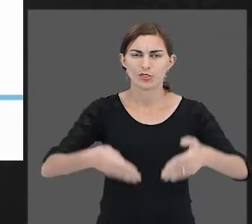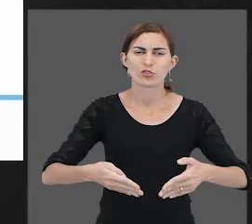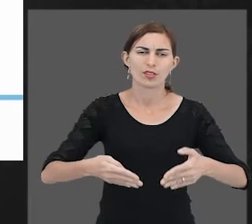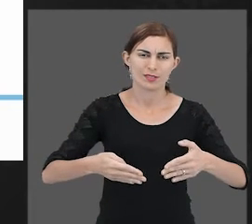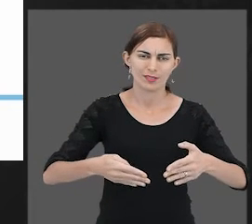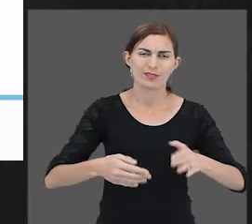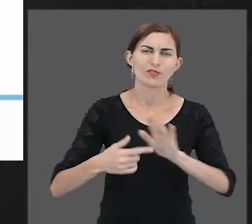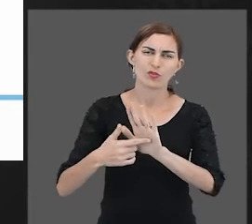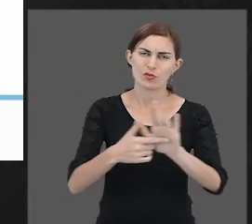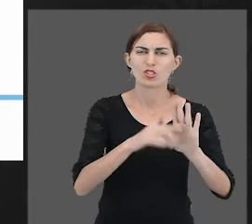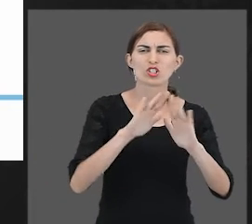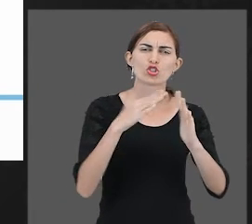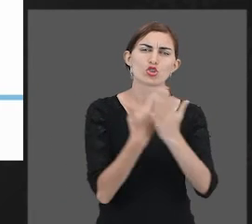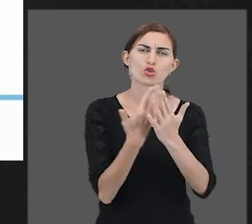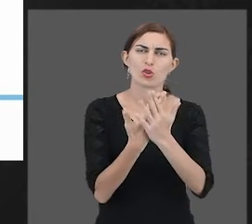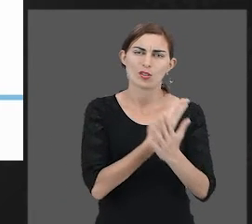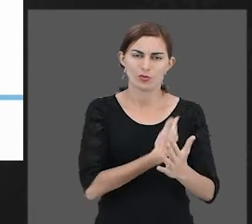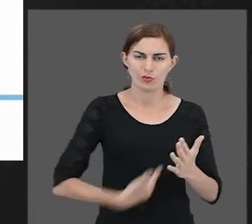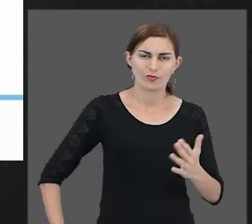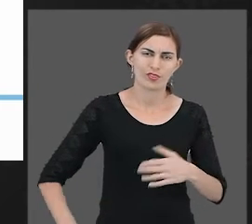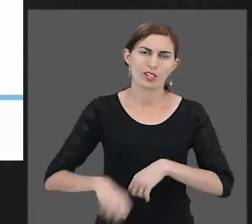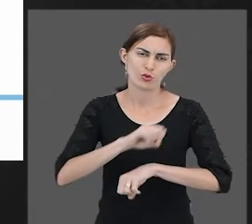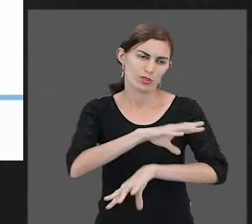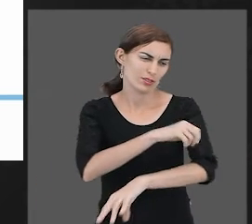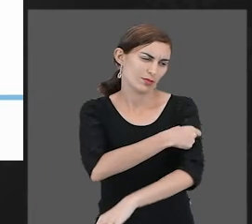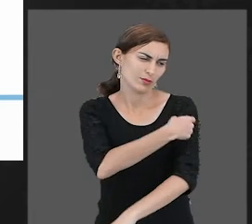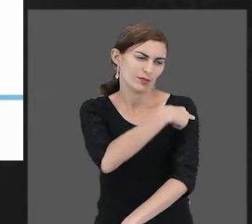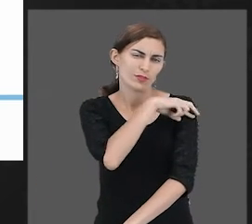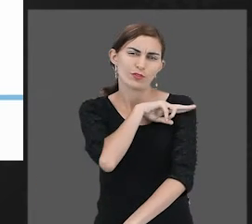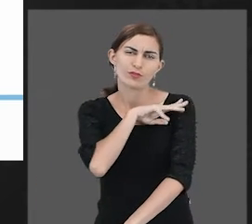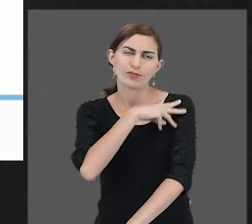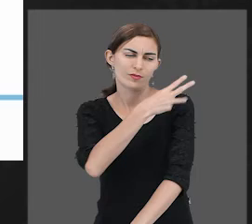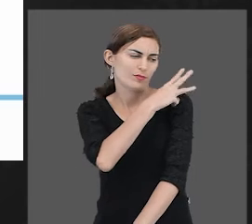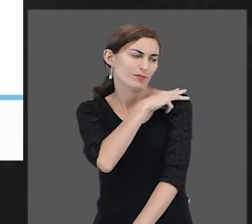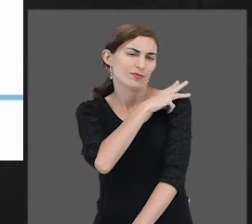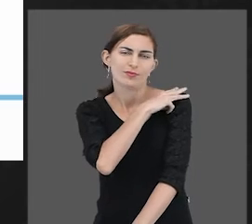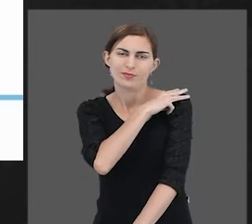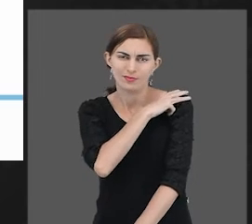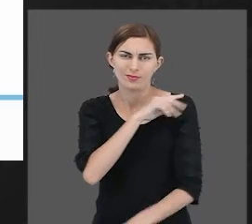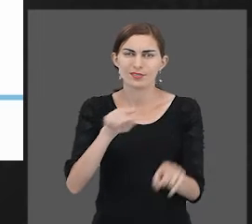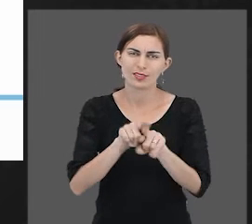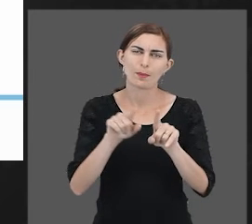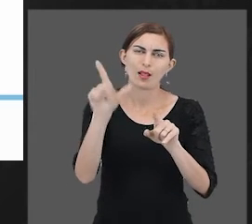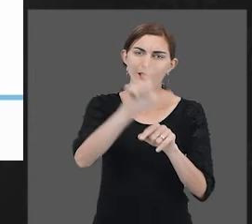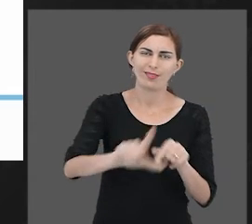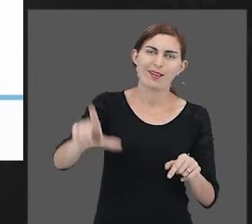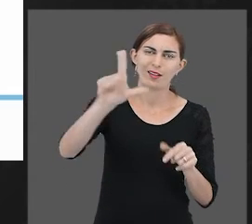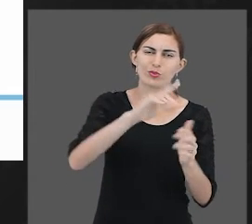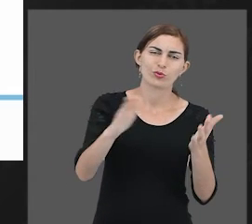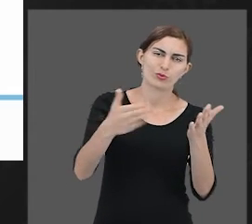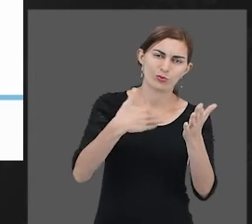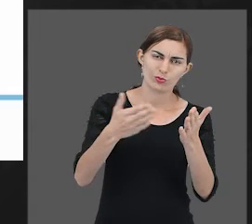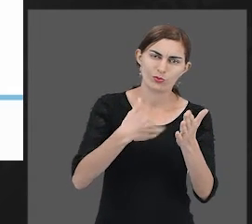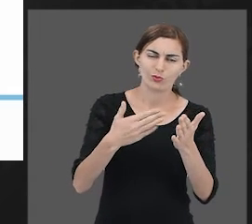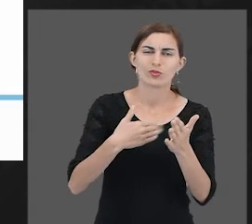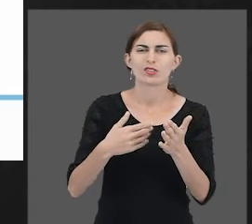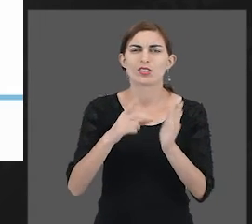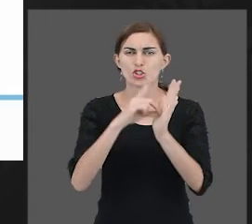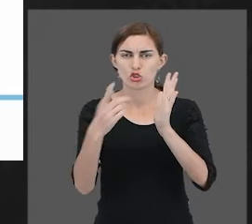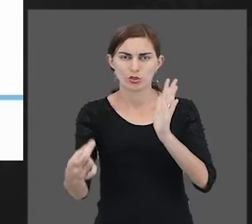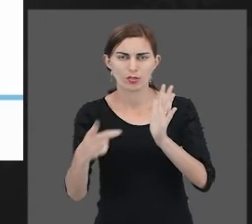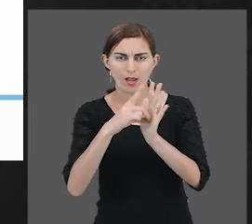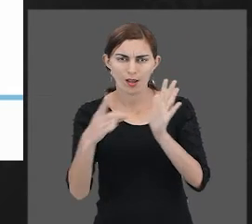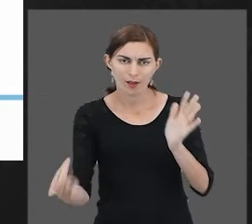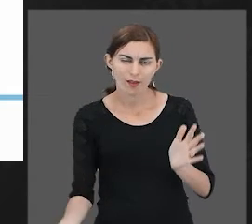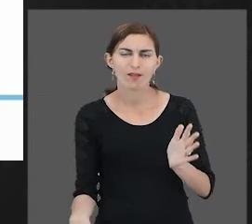objetivo prover as escolas públicas de ensino fundamental e médio com livros didáticos e acervos de obras literárias, obras complementares e